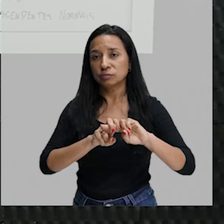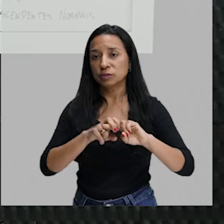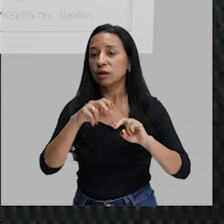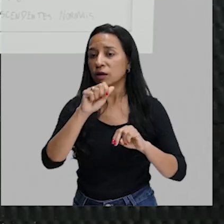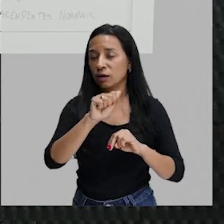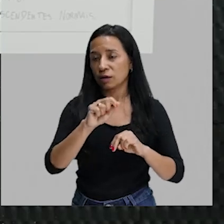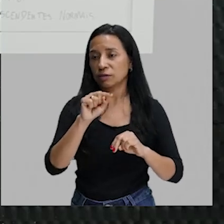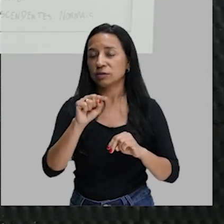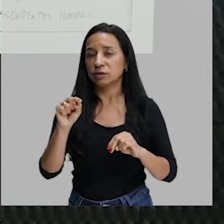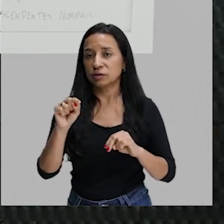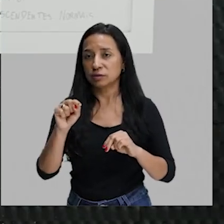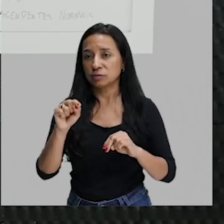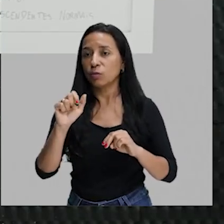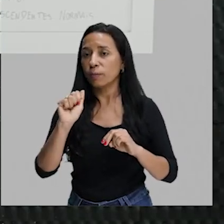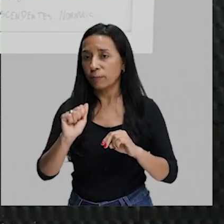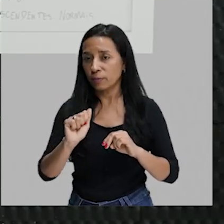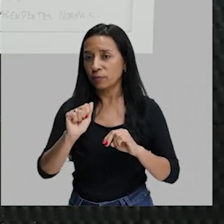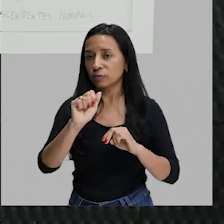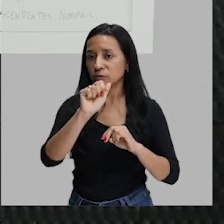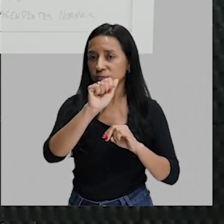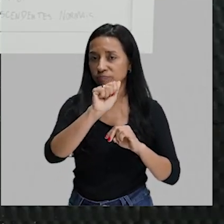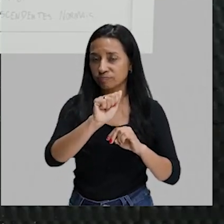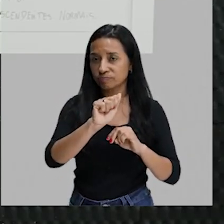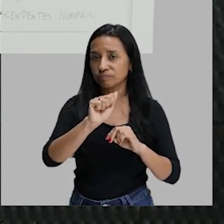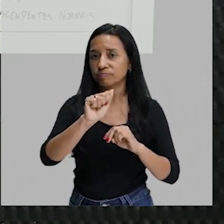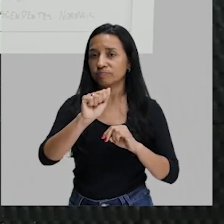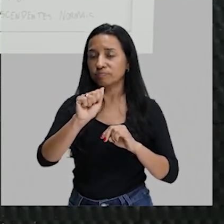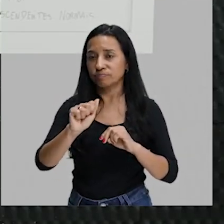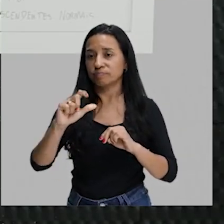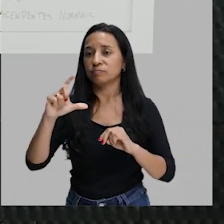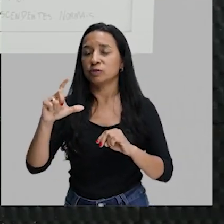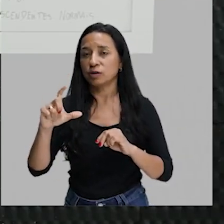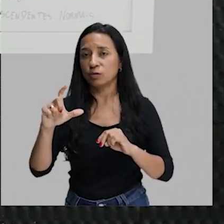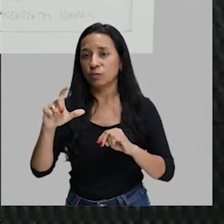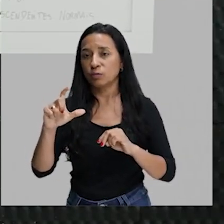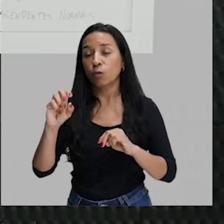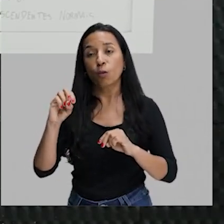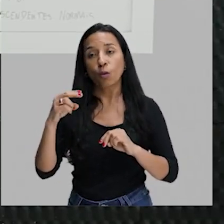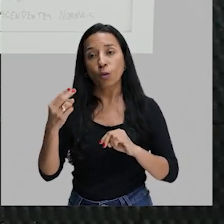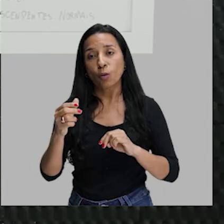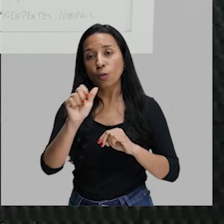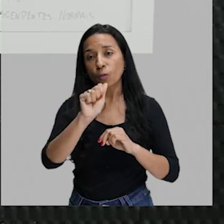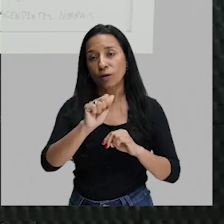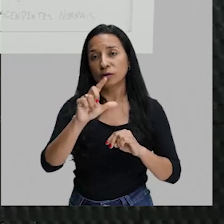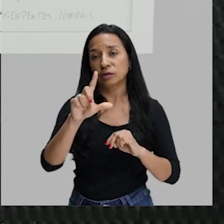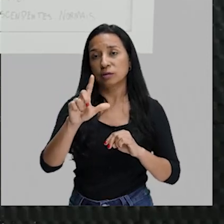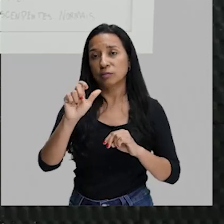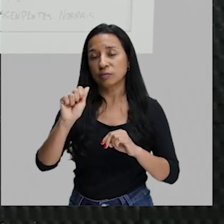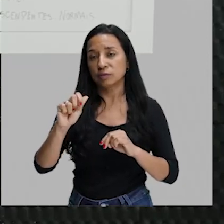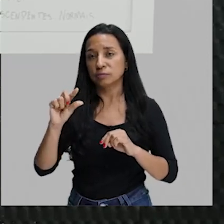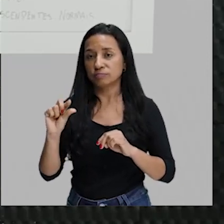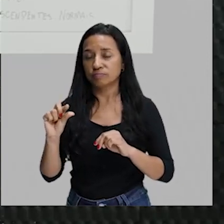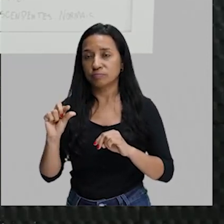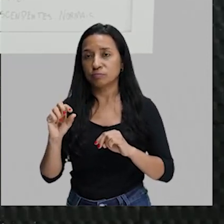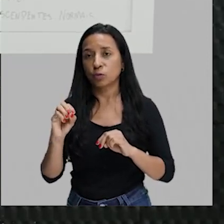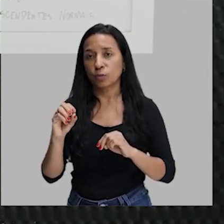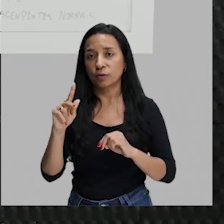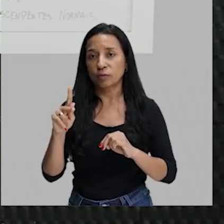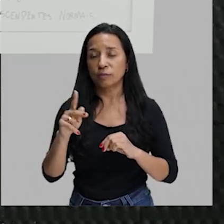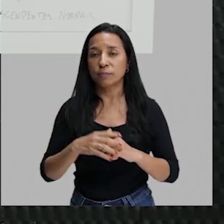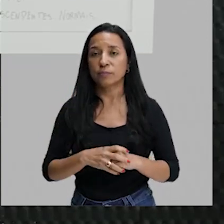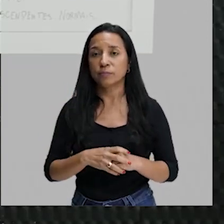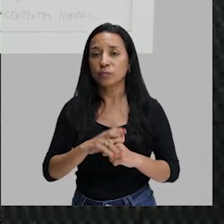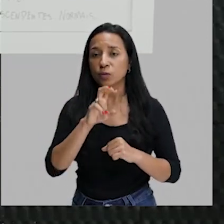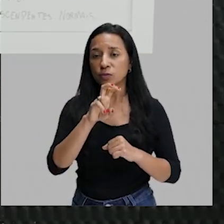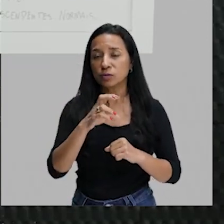porque ele pode ser azão, ou ele pode ser azinho. Ok? O